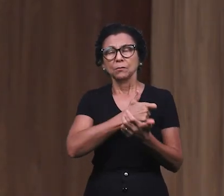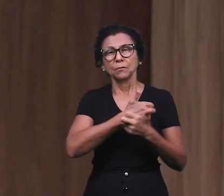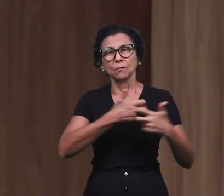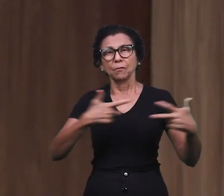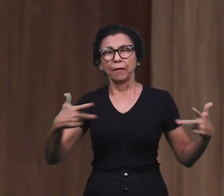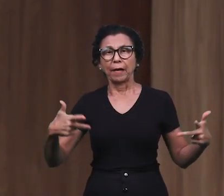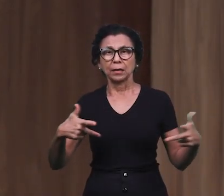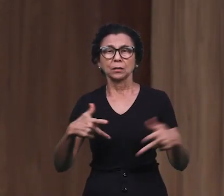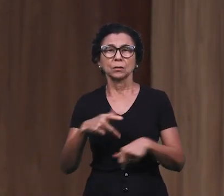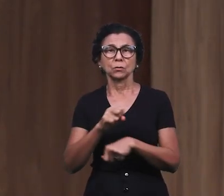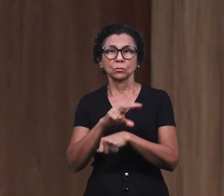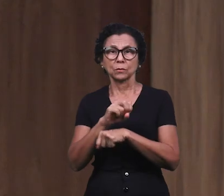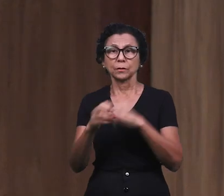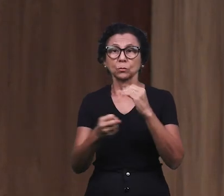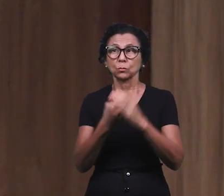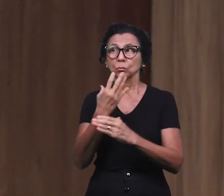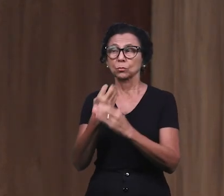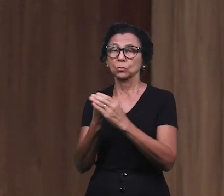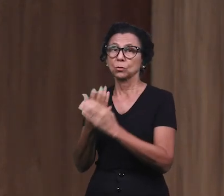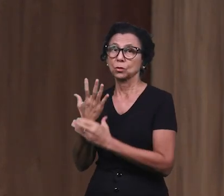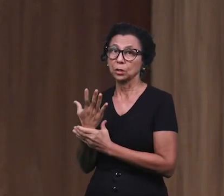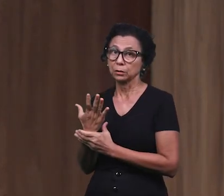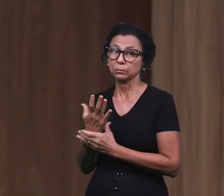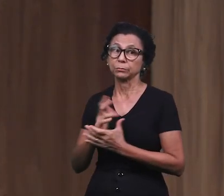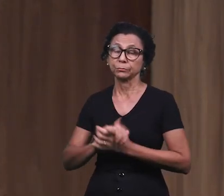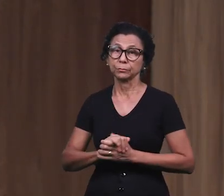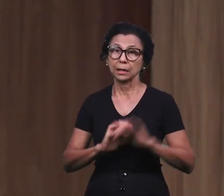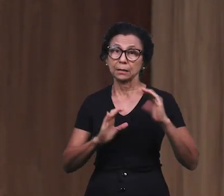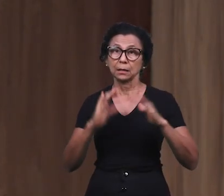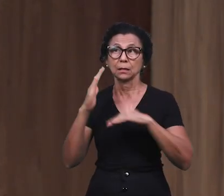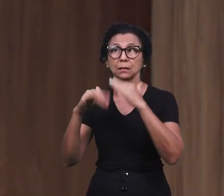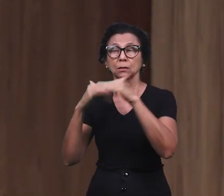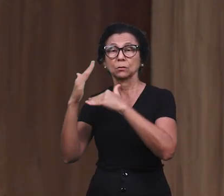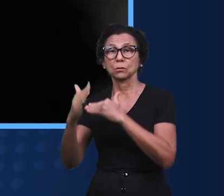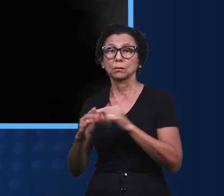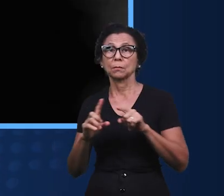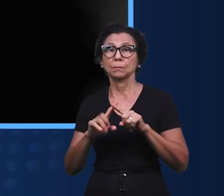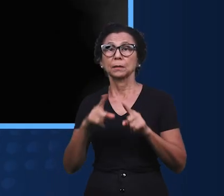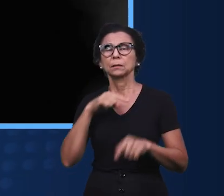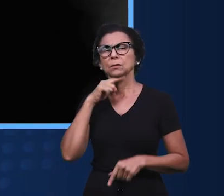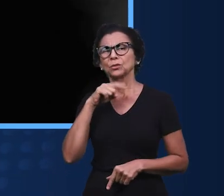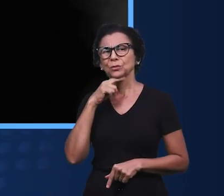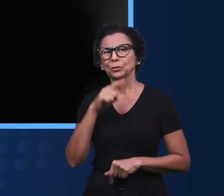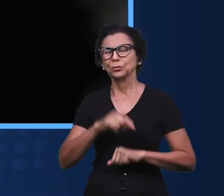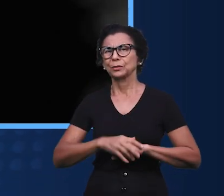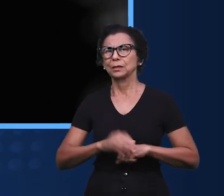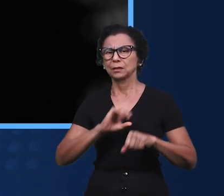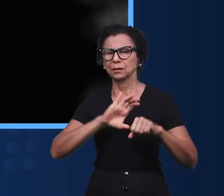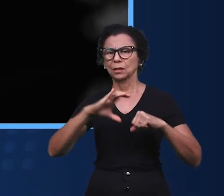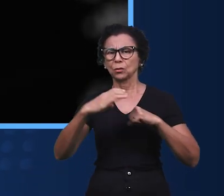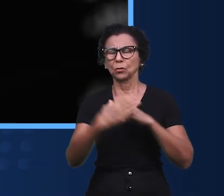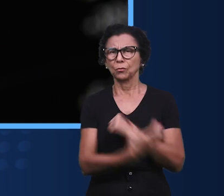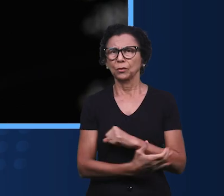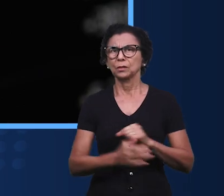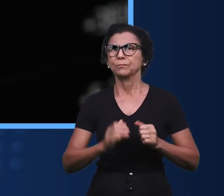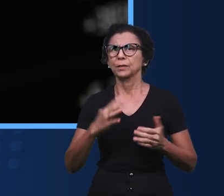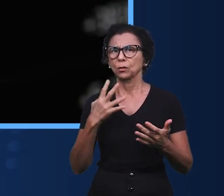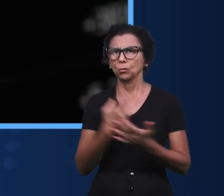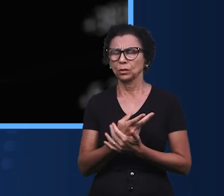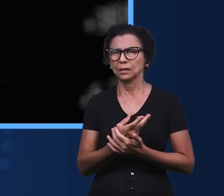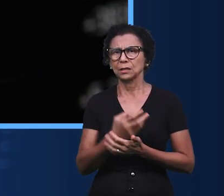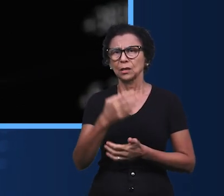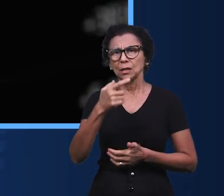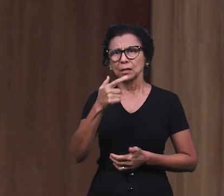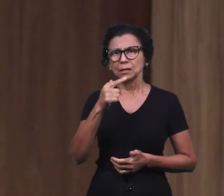surgindo. Apesar de avanços, ainda há dúvidas a respeito da doença, que deixou pelo menos 7 milhões de mortos em